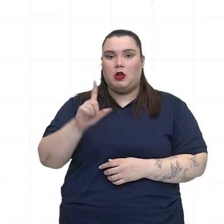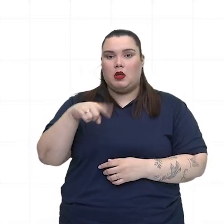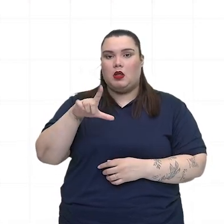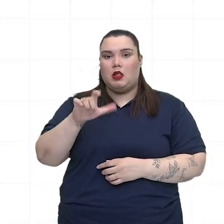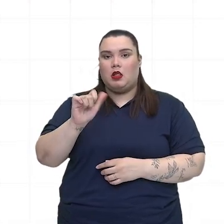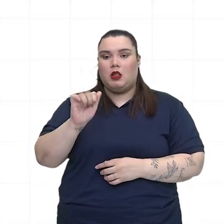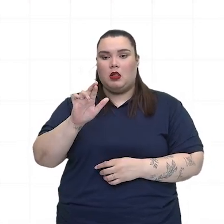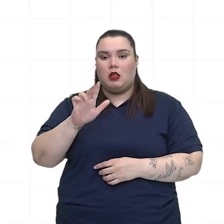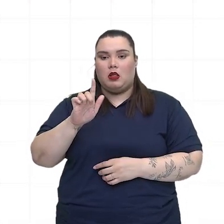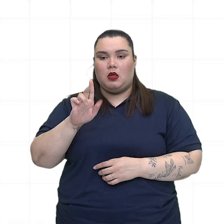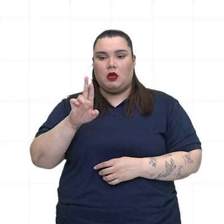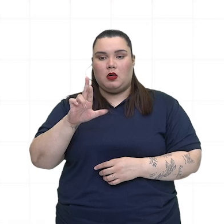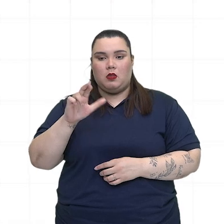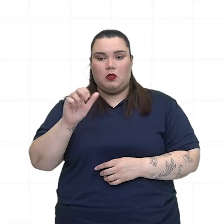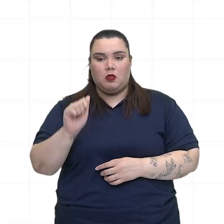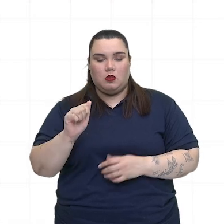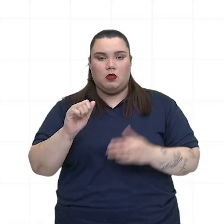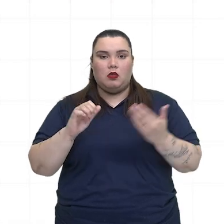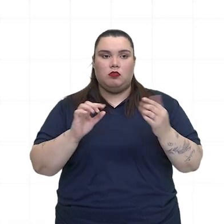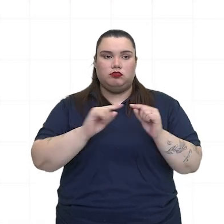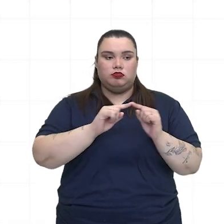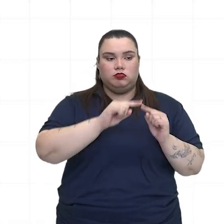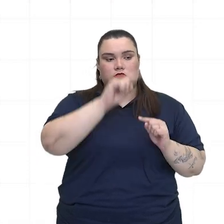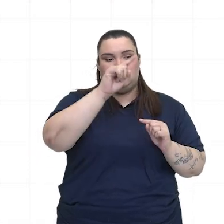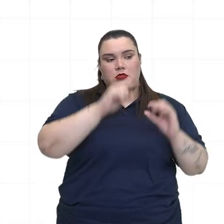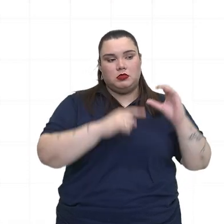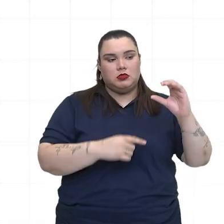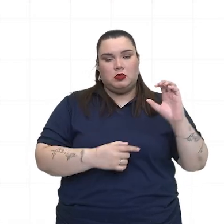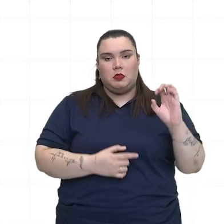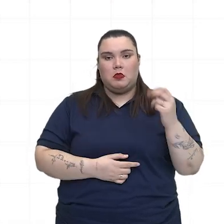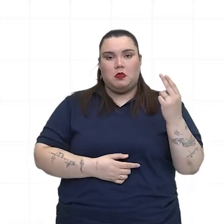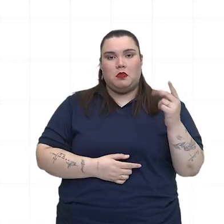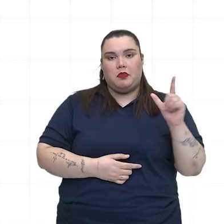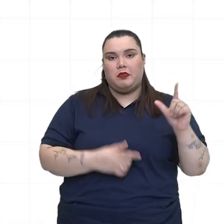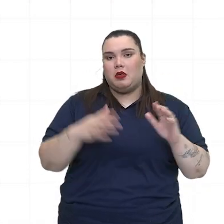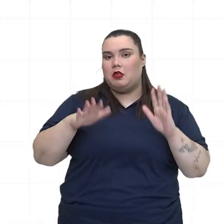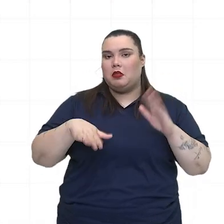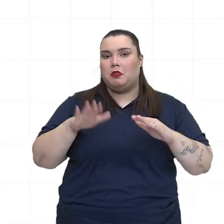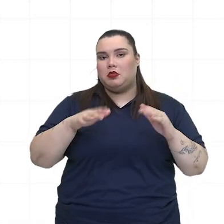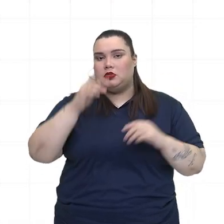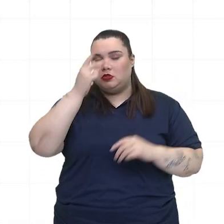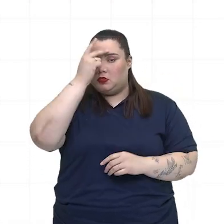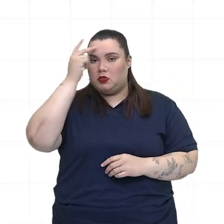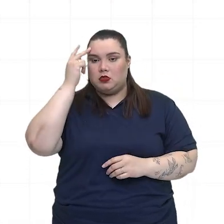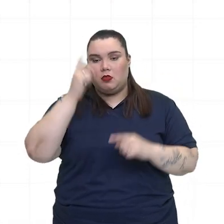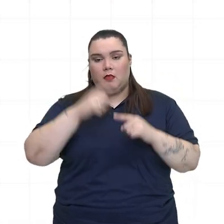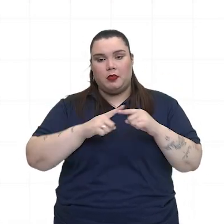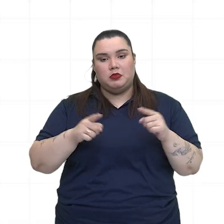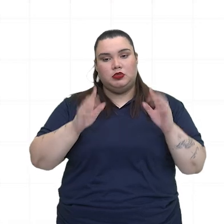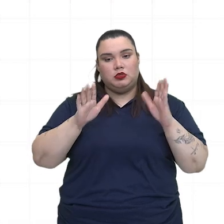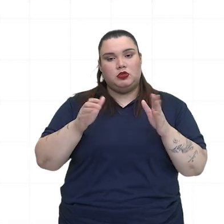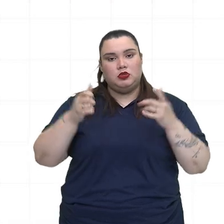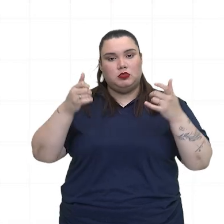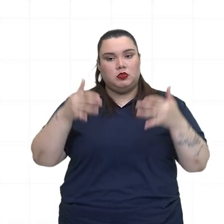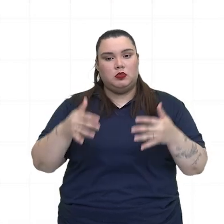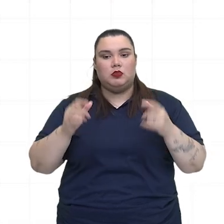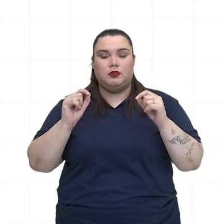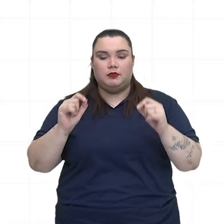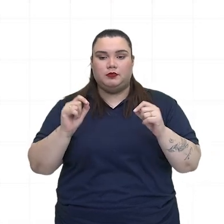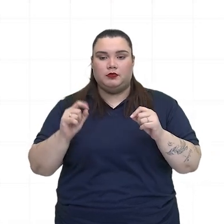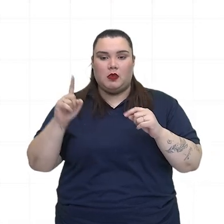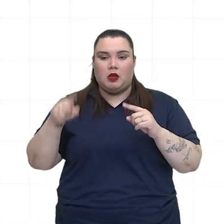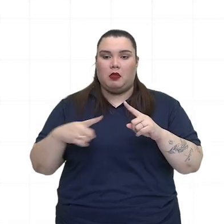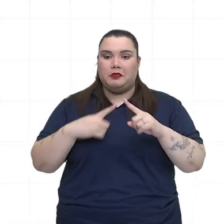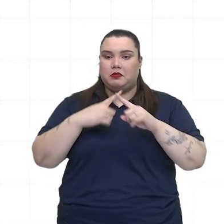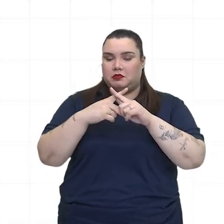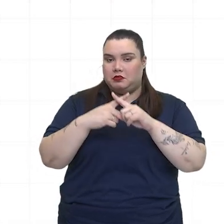E aqui podem chamar de comprimento, né, ou largura, também dependendo do ponto de vista. Mas como já foi falado antes, como se trata